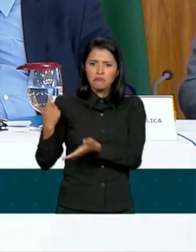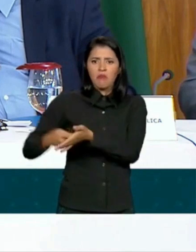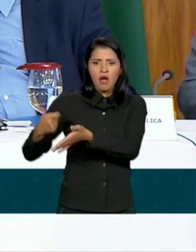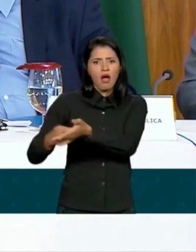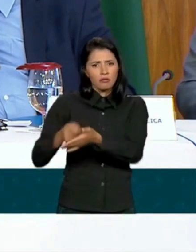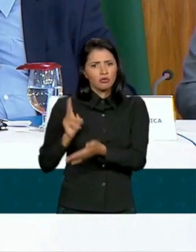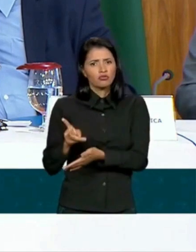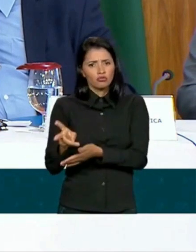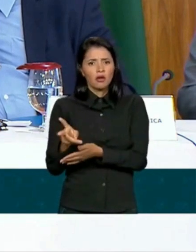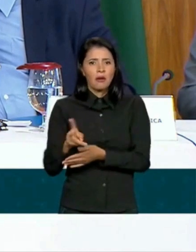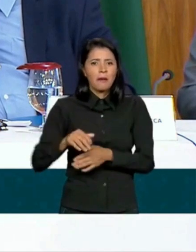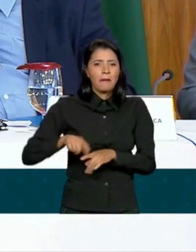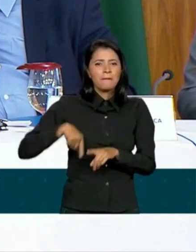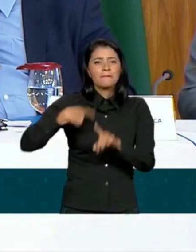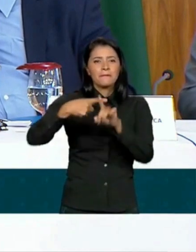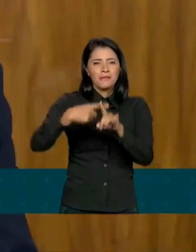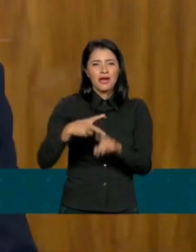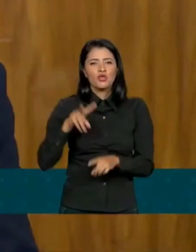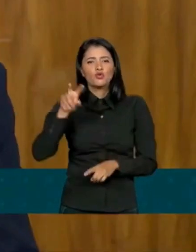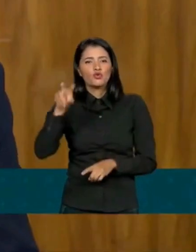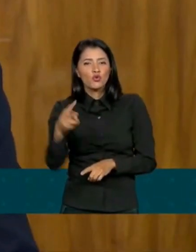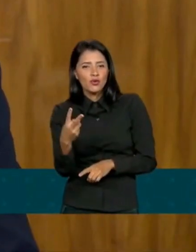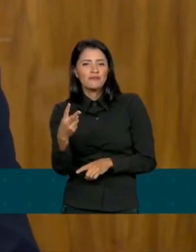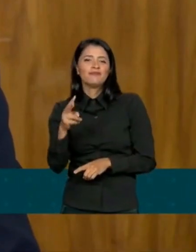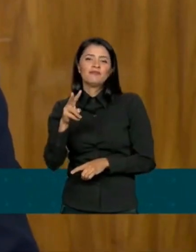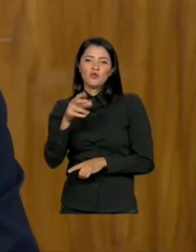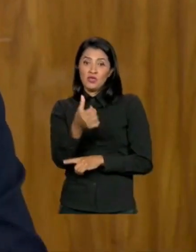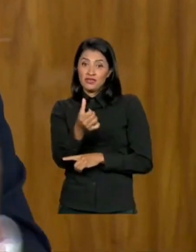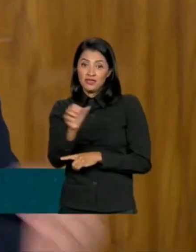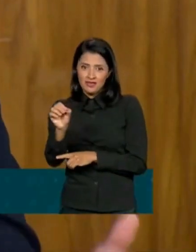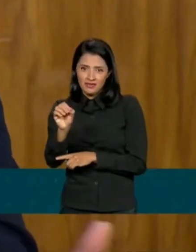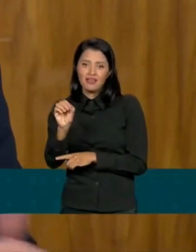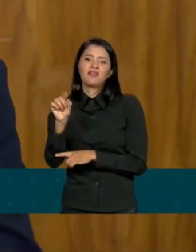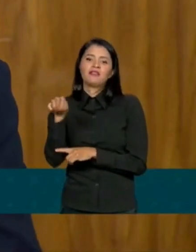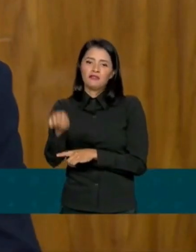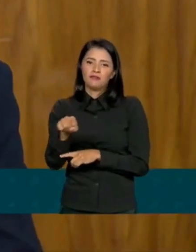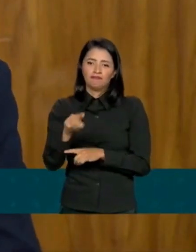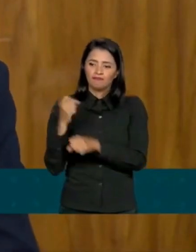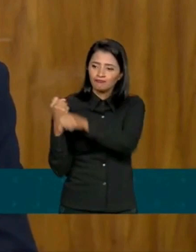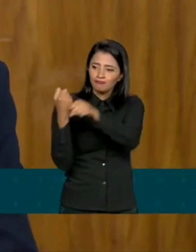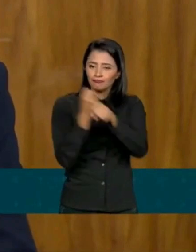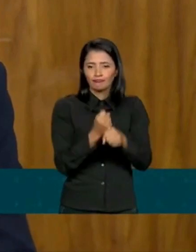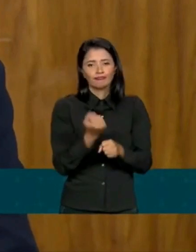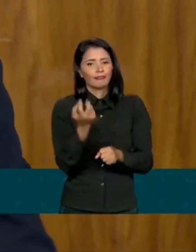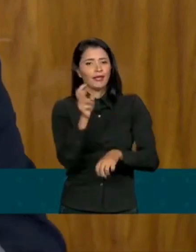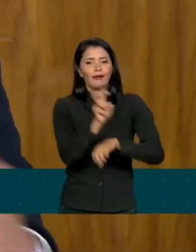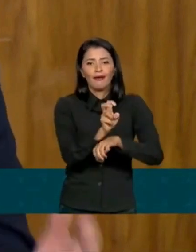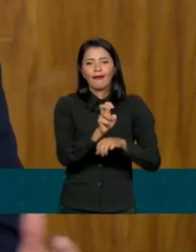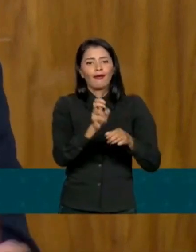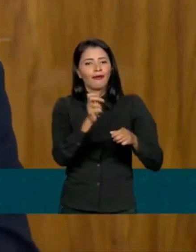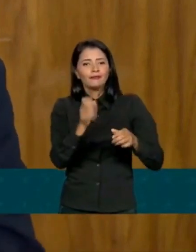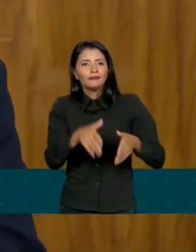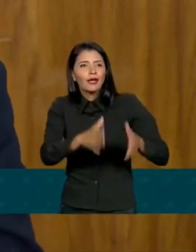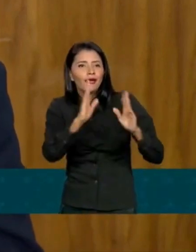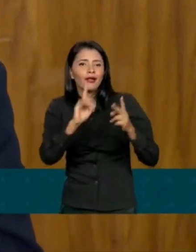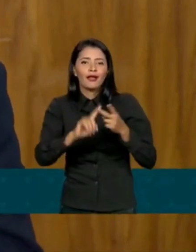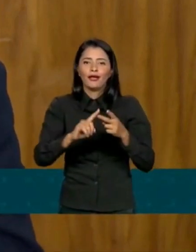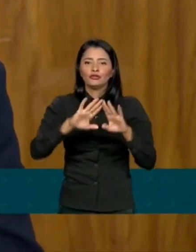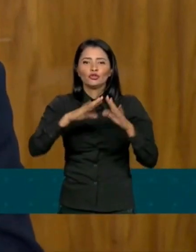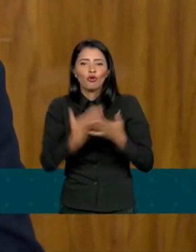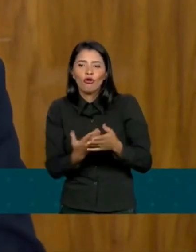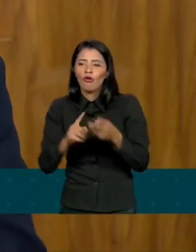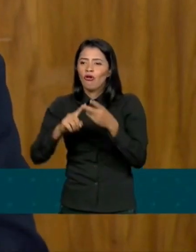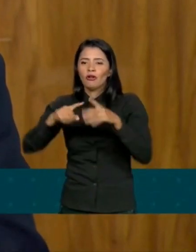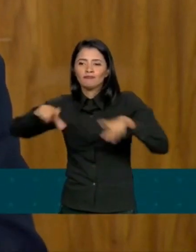Presidente, são mais de 2.600 obras que estão em andamento hoje no Brasil, desde creche, a escolas, a quadras, em todos os municípios